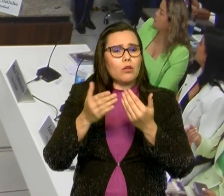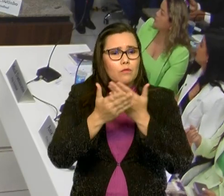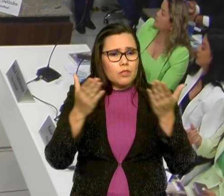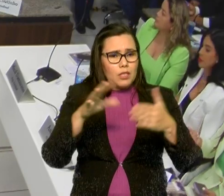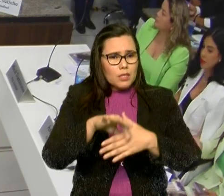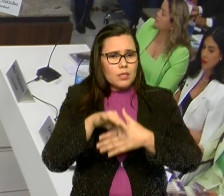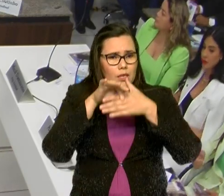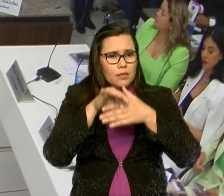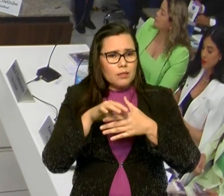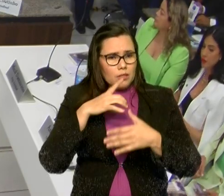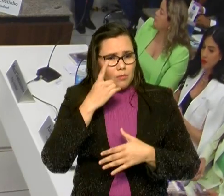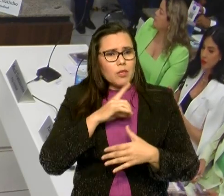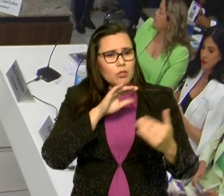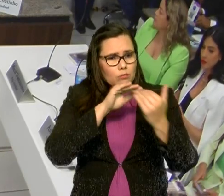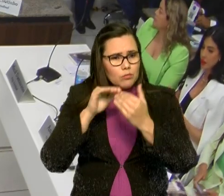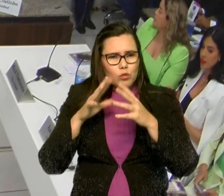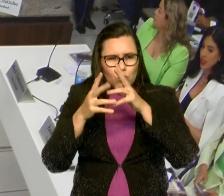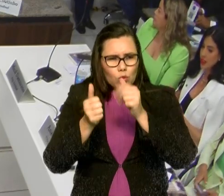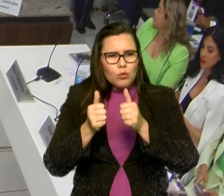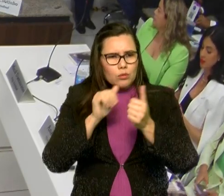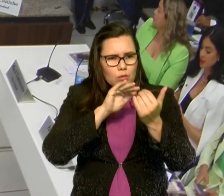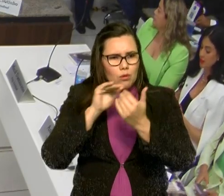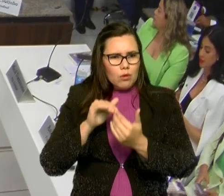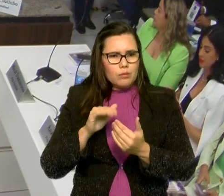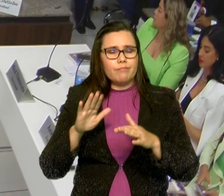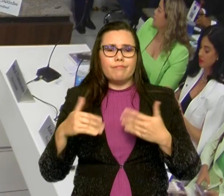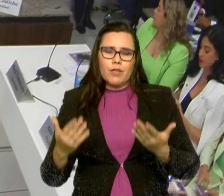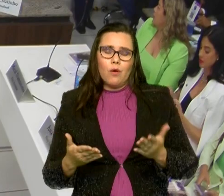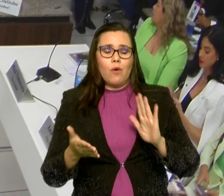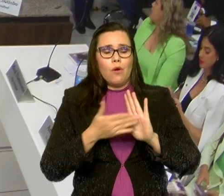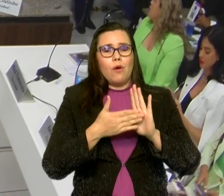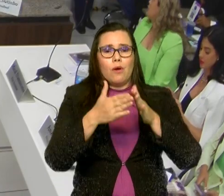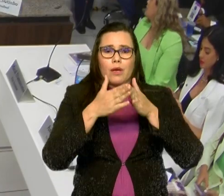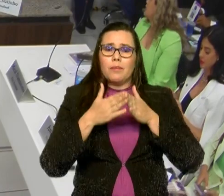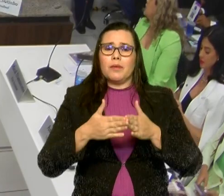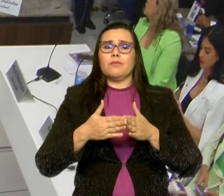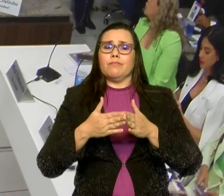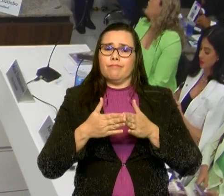Pronto, então, o requerimento foi aprovado.